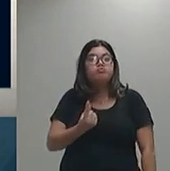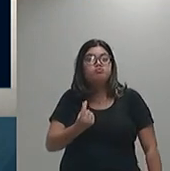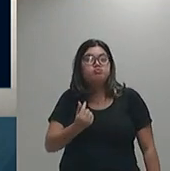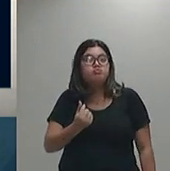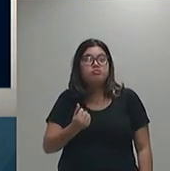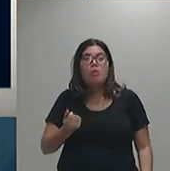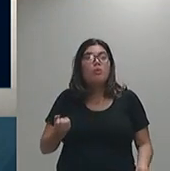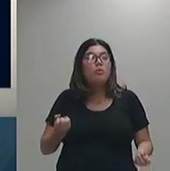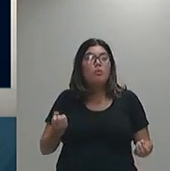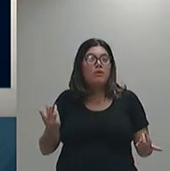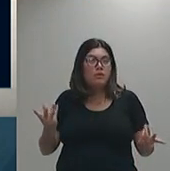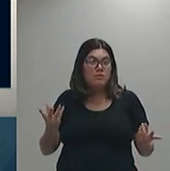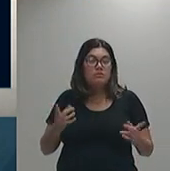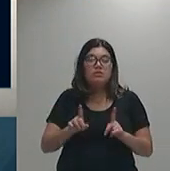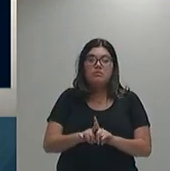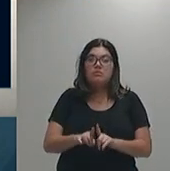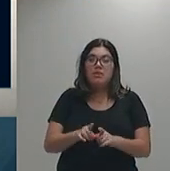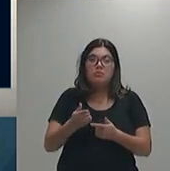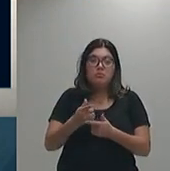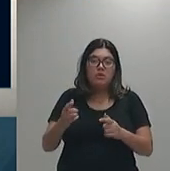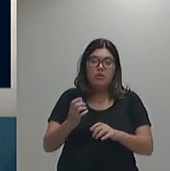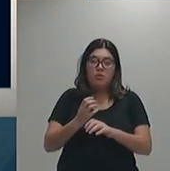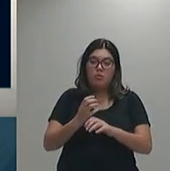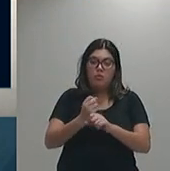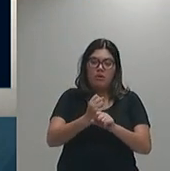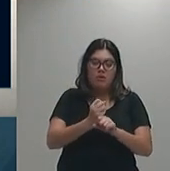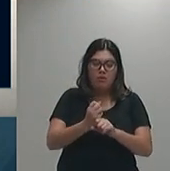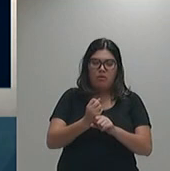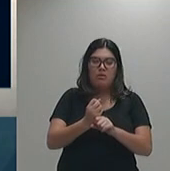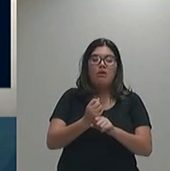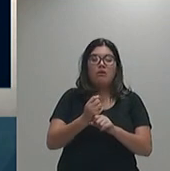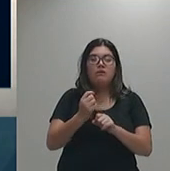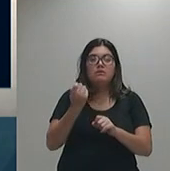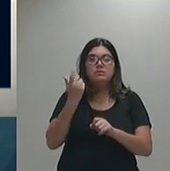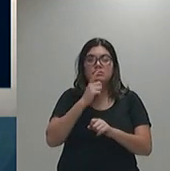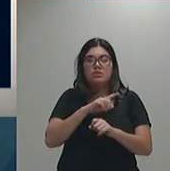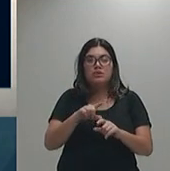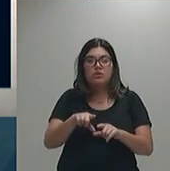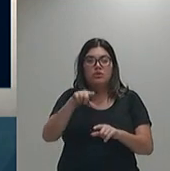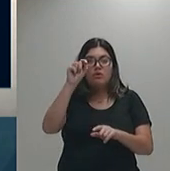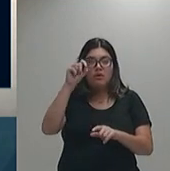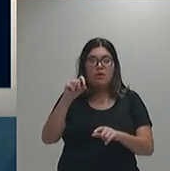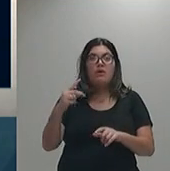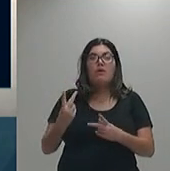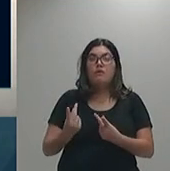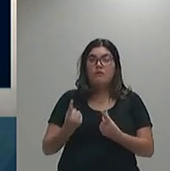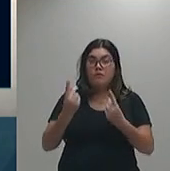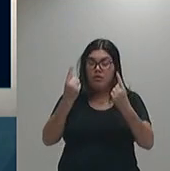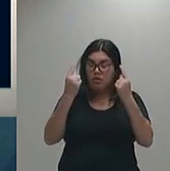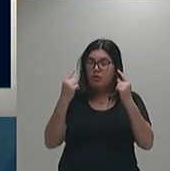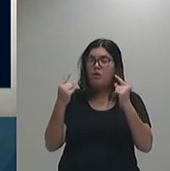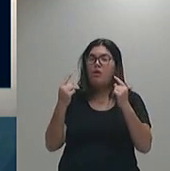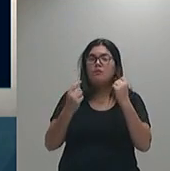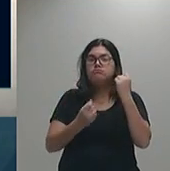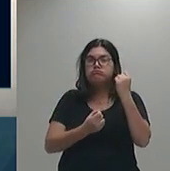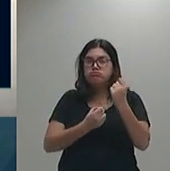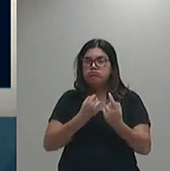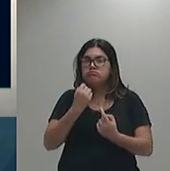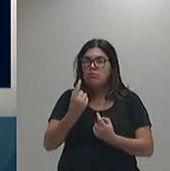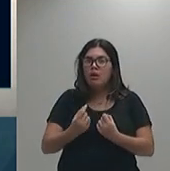e sem qualquer cálculo atuarial escolheram um valor aleatório de prêmio para o segurado